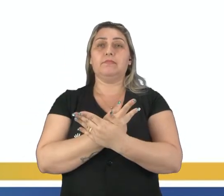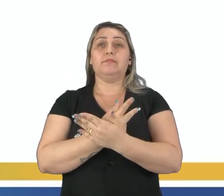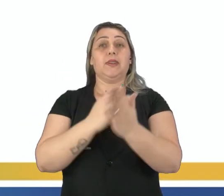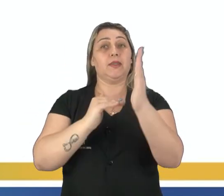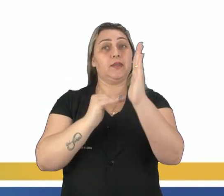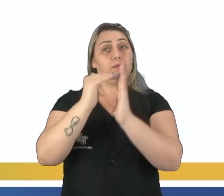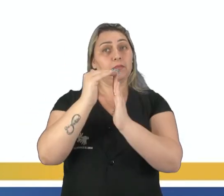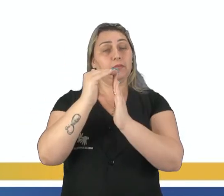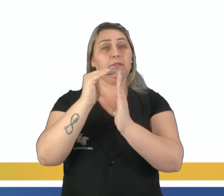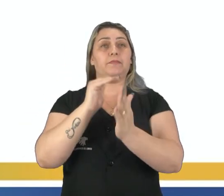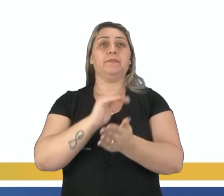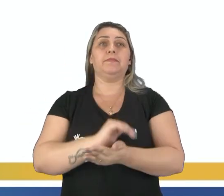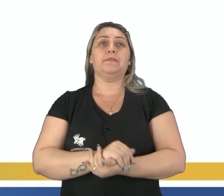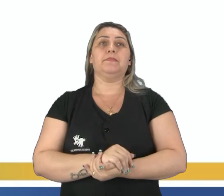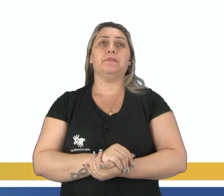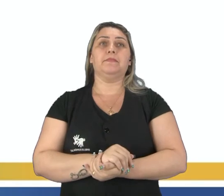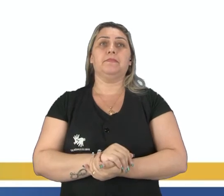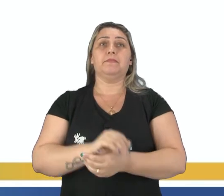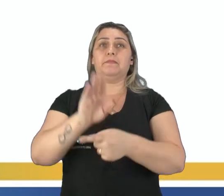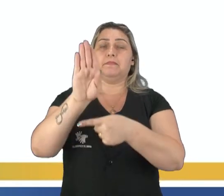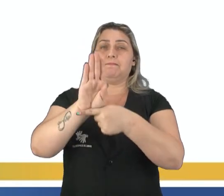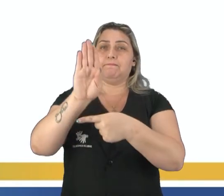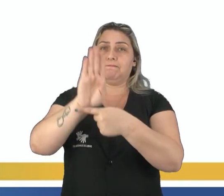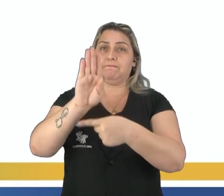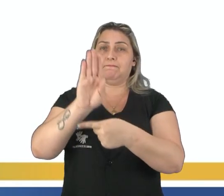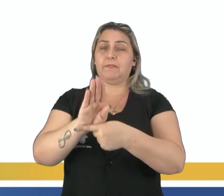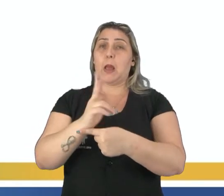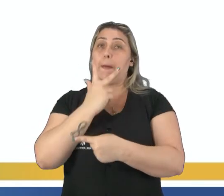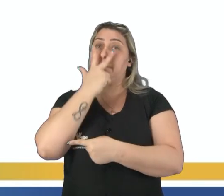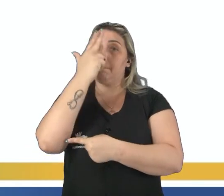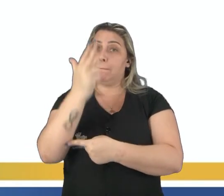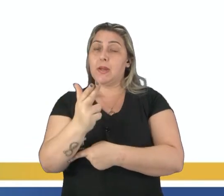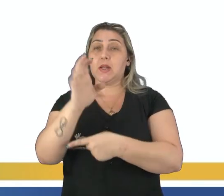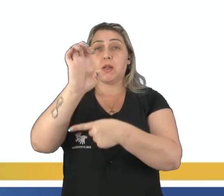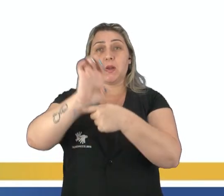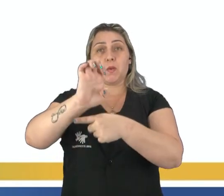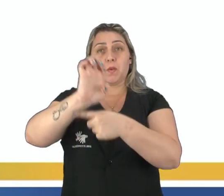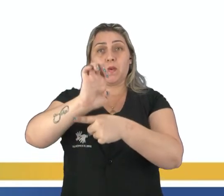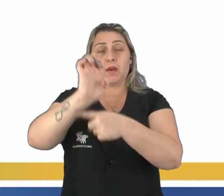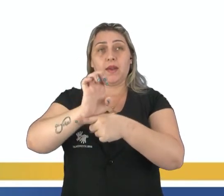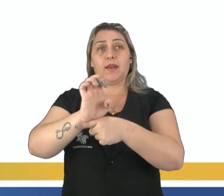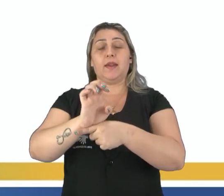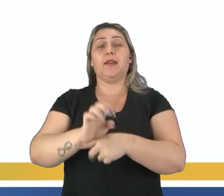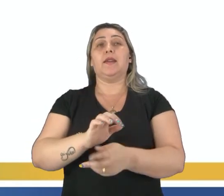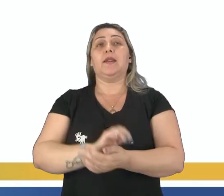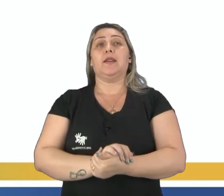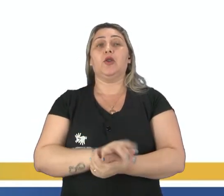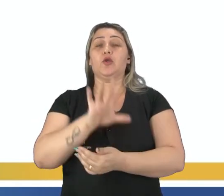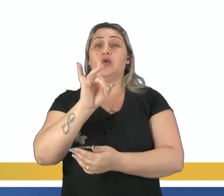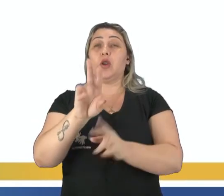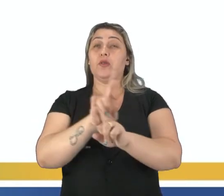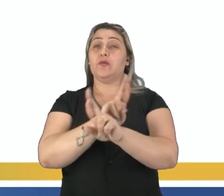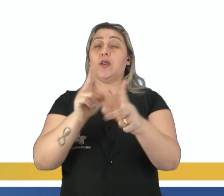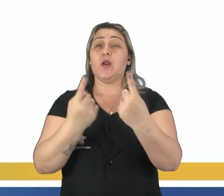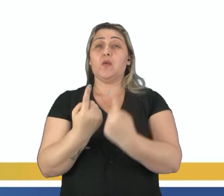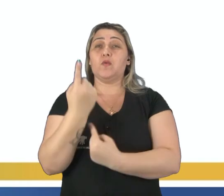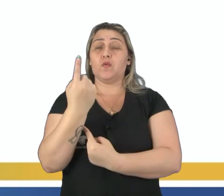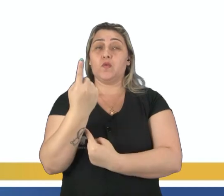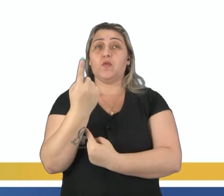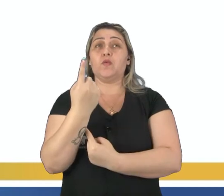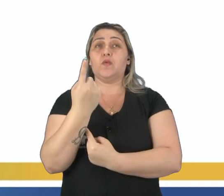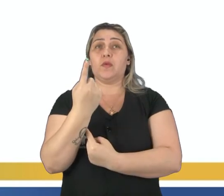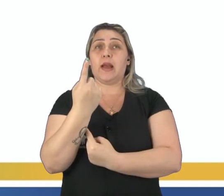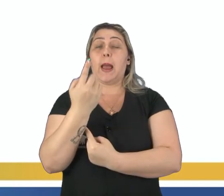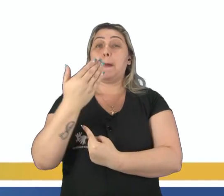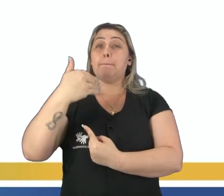para a temperatura. A opção B ela é extremamente parecida com a E, e há uma coisa somente que vai diferenciar. Um é que ele